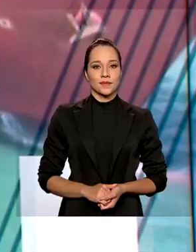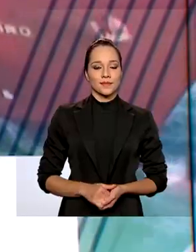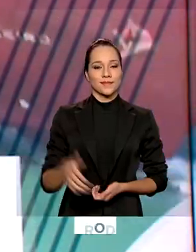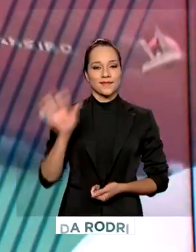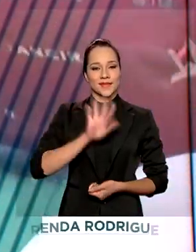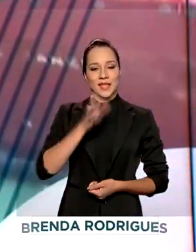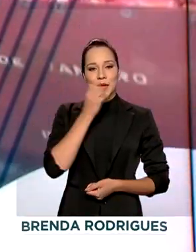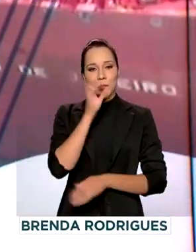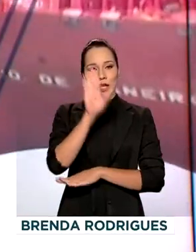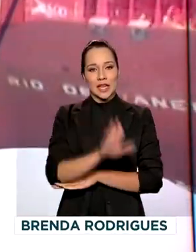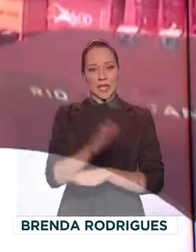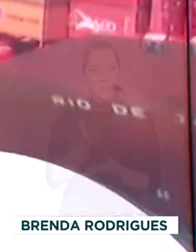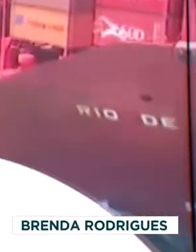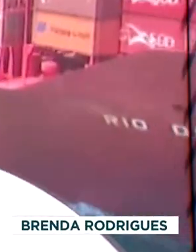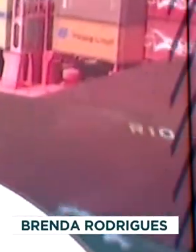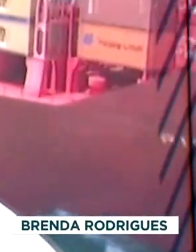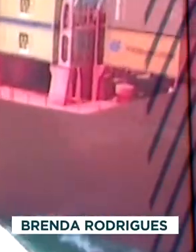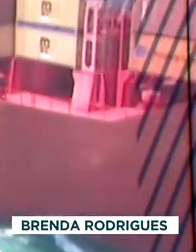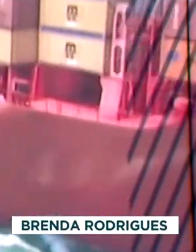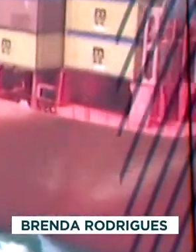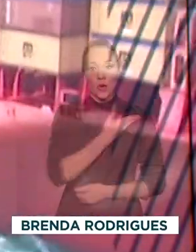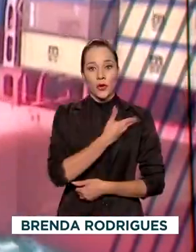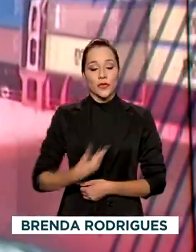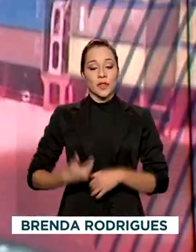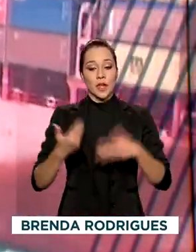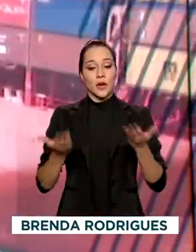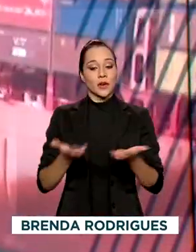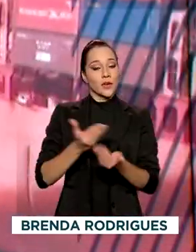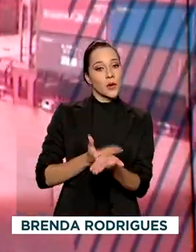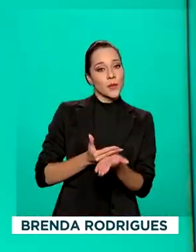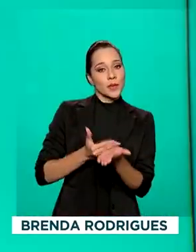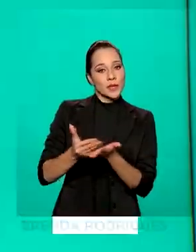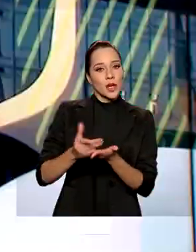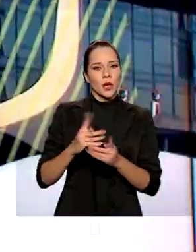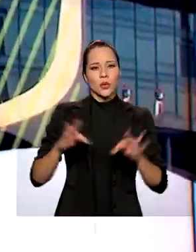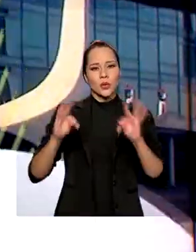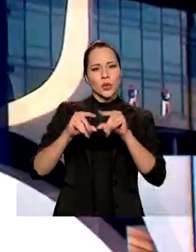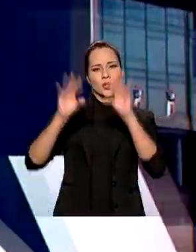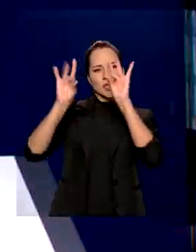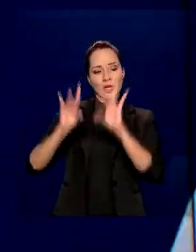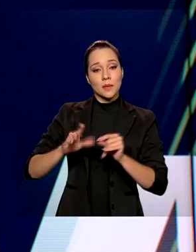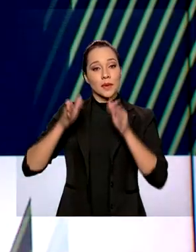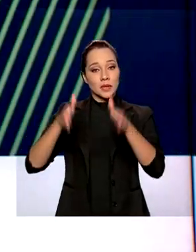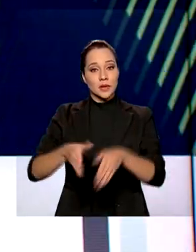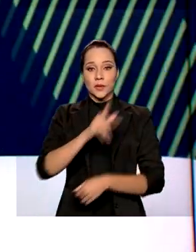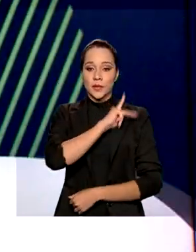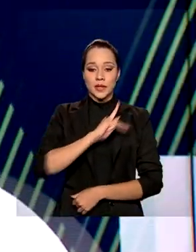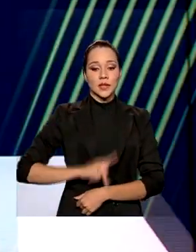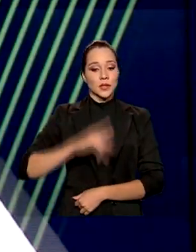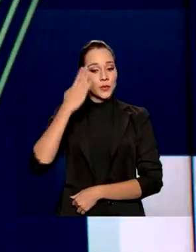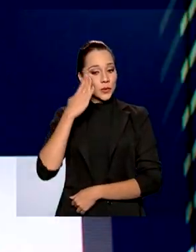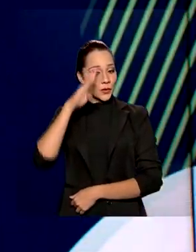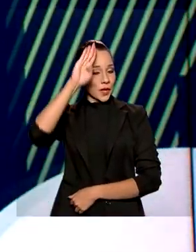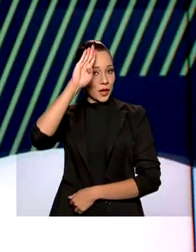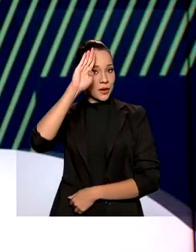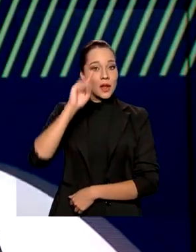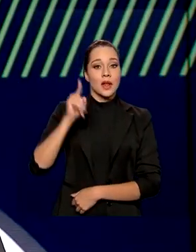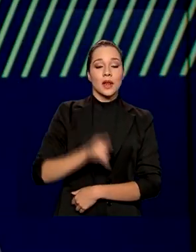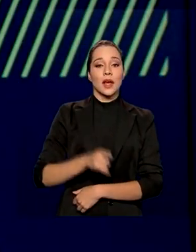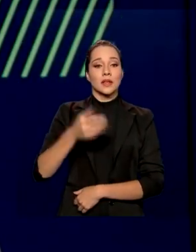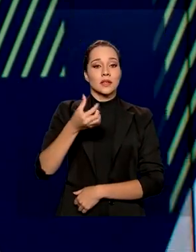o Olá boa tarde para você o governo agora está no ar trazendo todos os detalhes da participação do presidente Jair bolsonaro